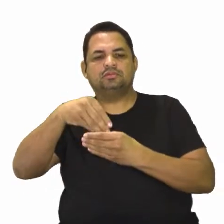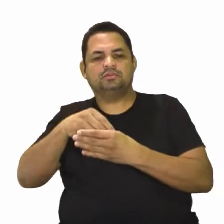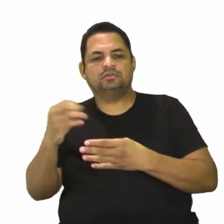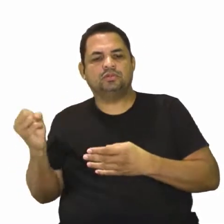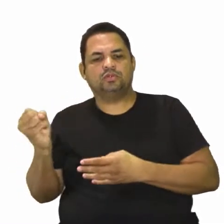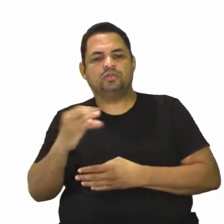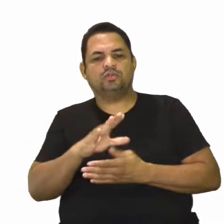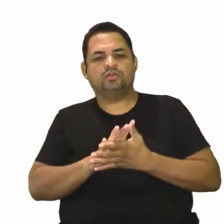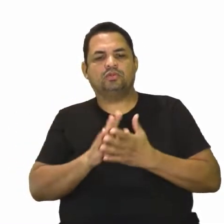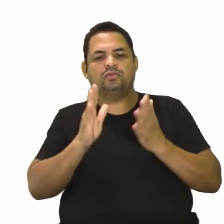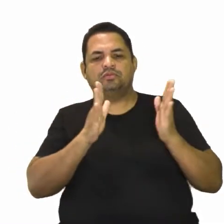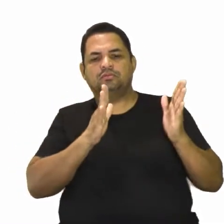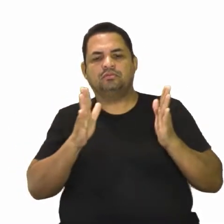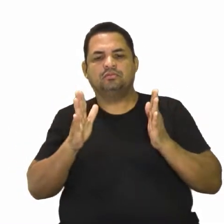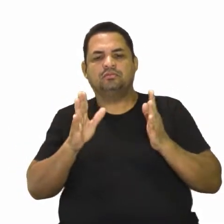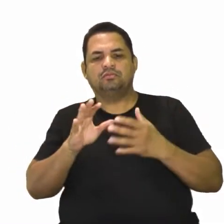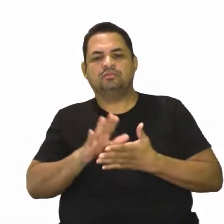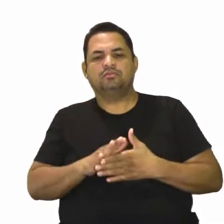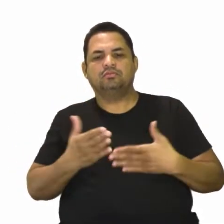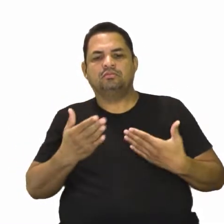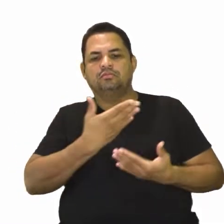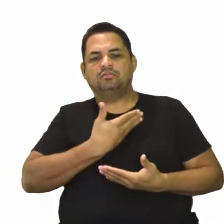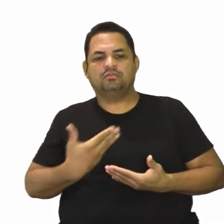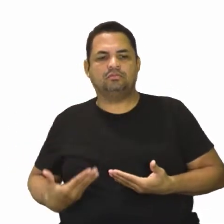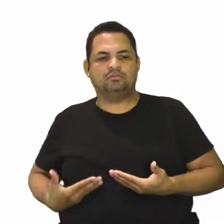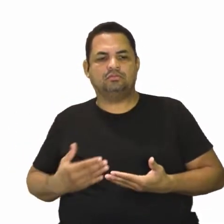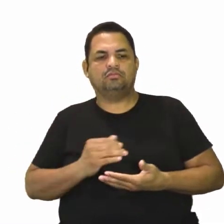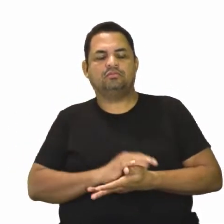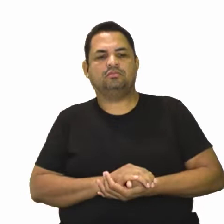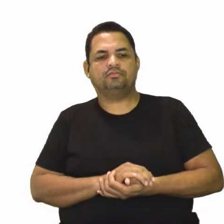mandato? Ou, letra E,